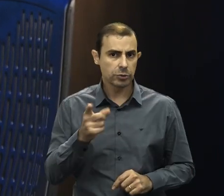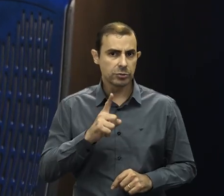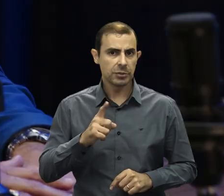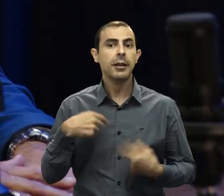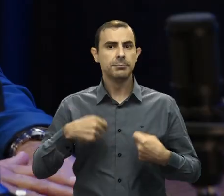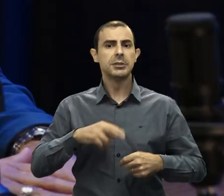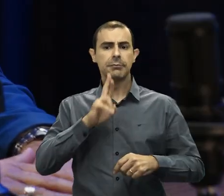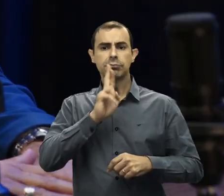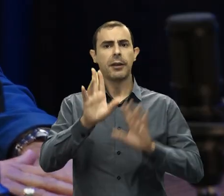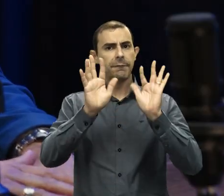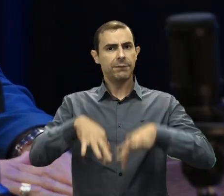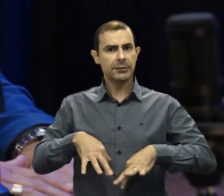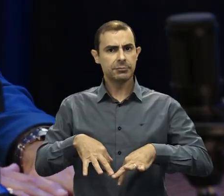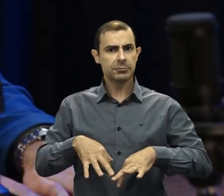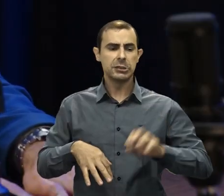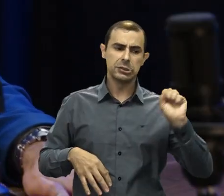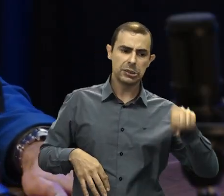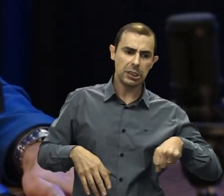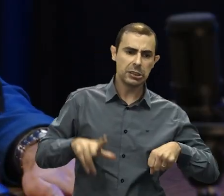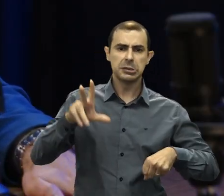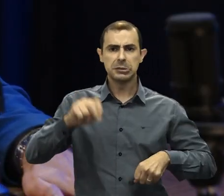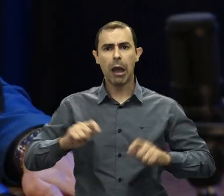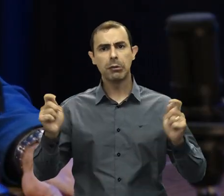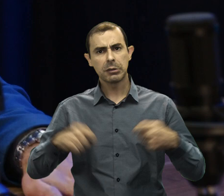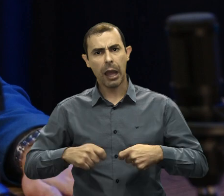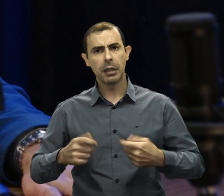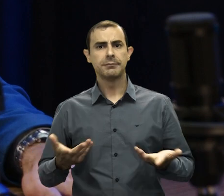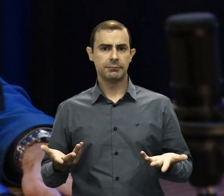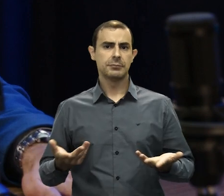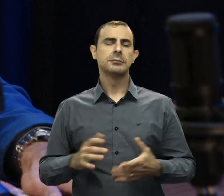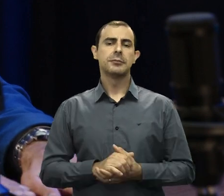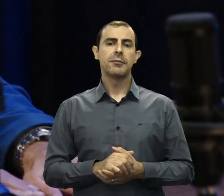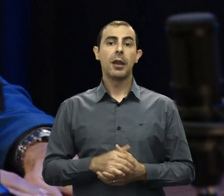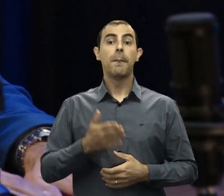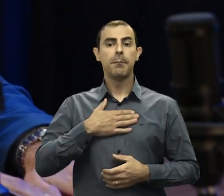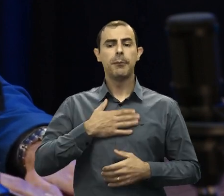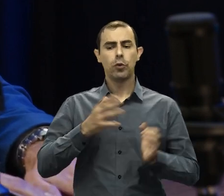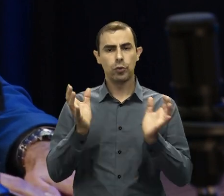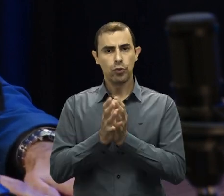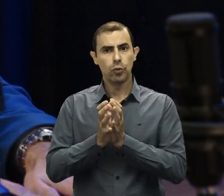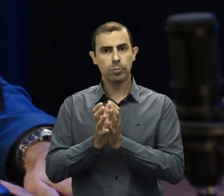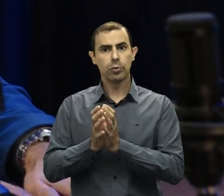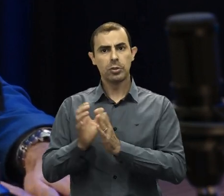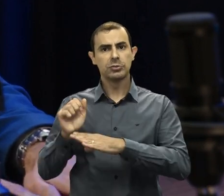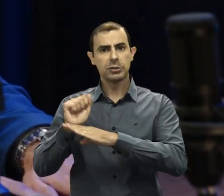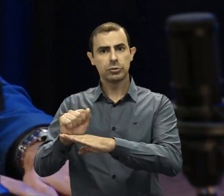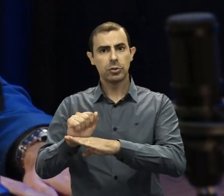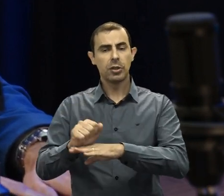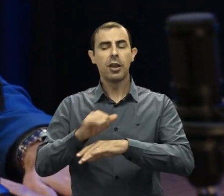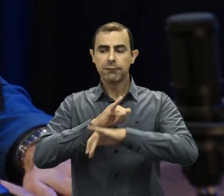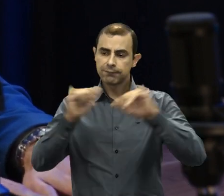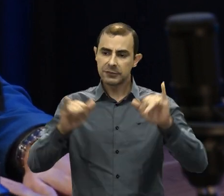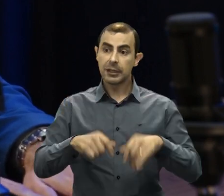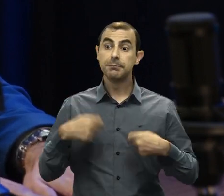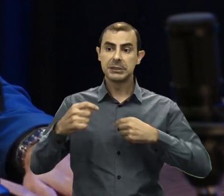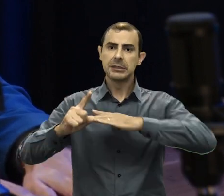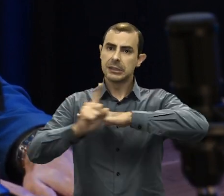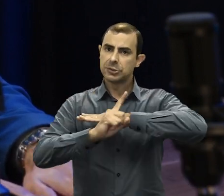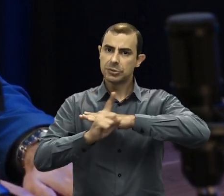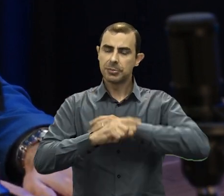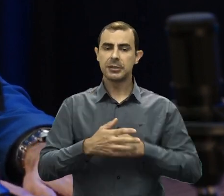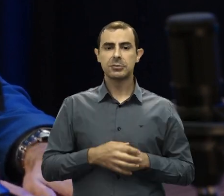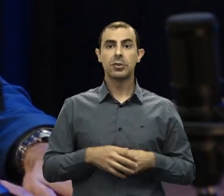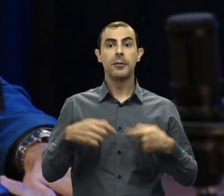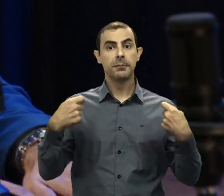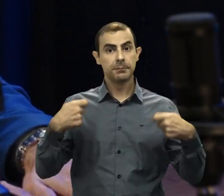você tem que dar esse feedback. Então, lá no nosso gabinete, eu falo para o pessoal, chegou aqui, tem que ser atendido, tem que